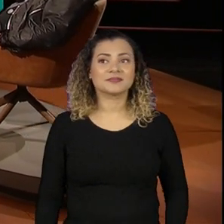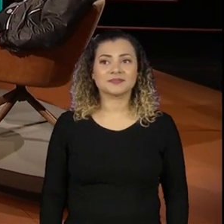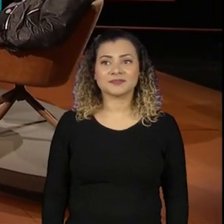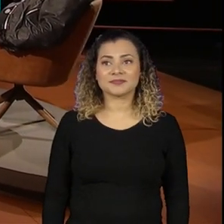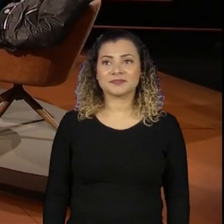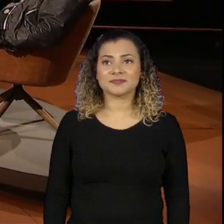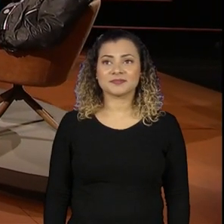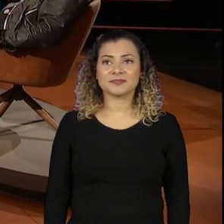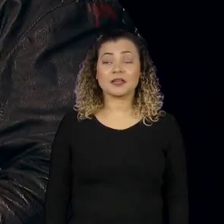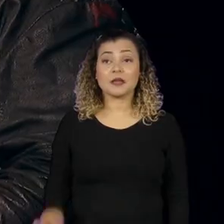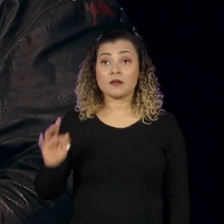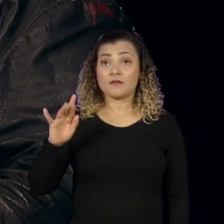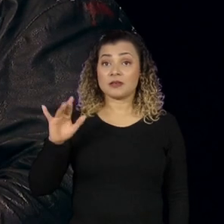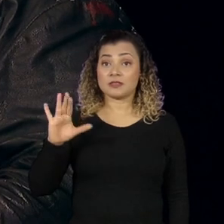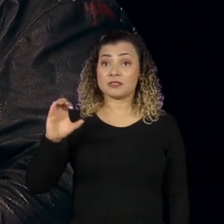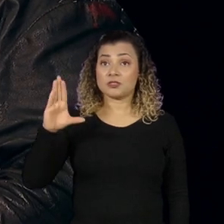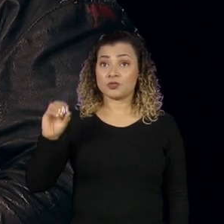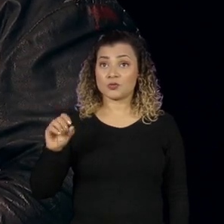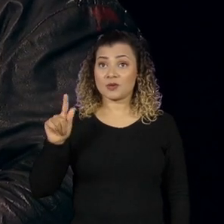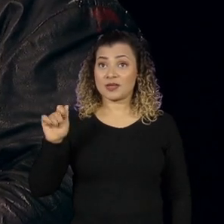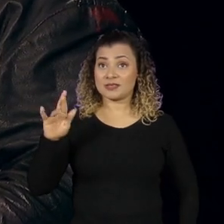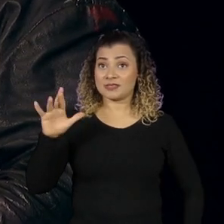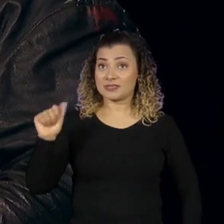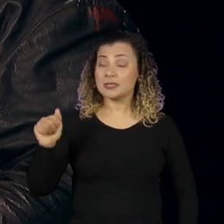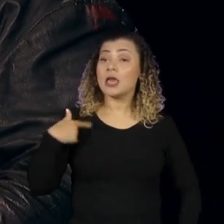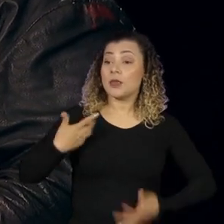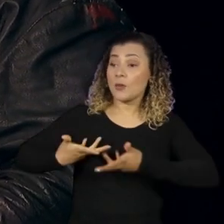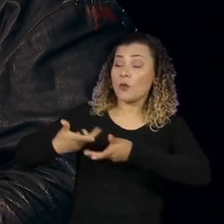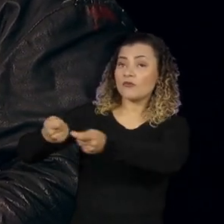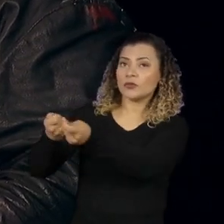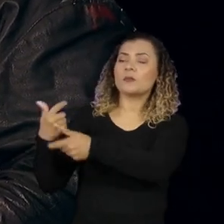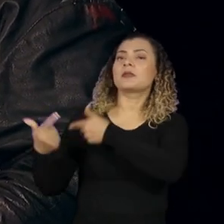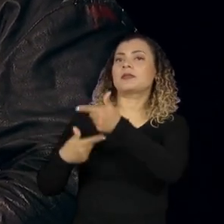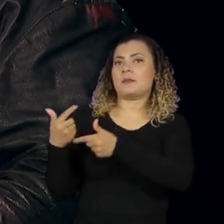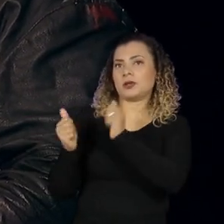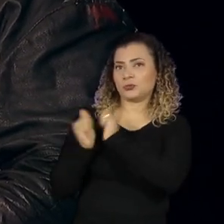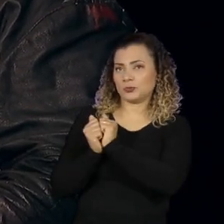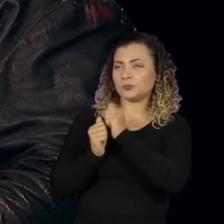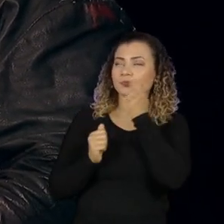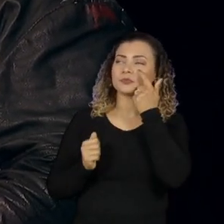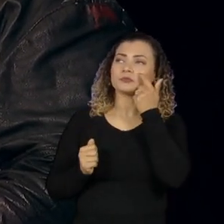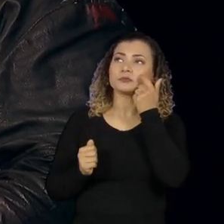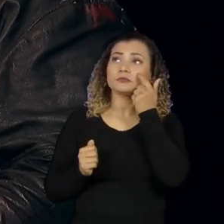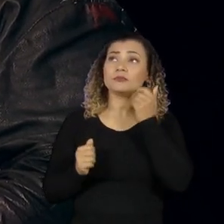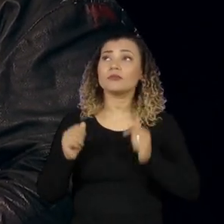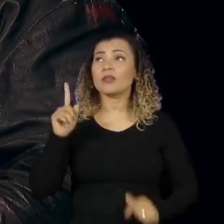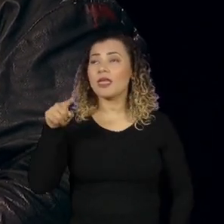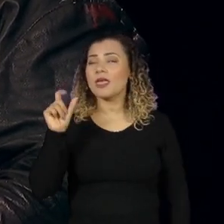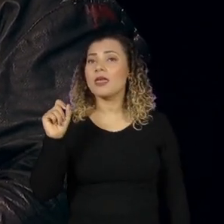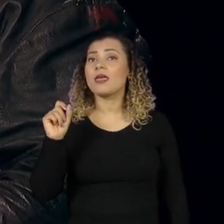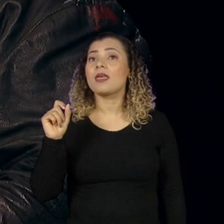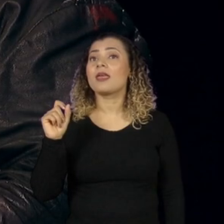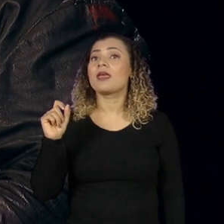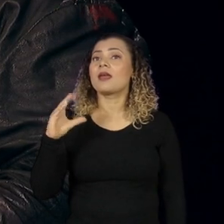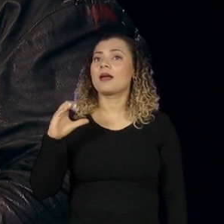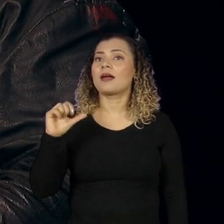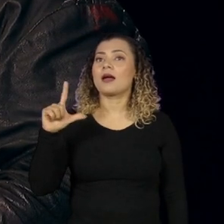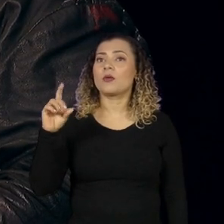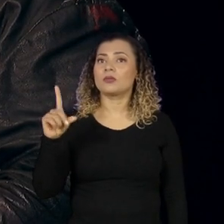Francisco Garcia. Engraçado que quando o Francisco me chamou para fazer o Cauda do